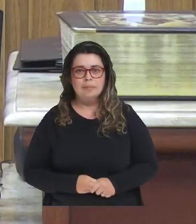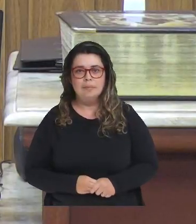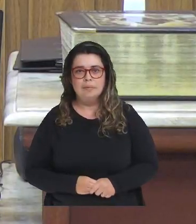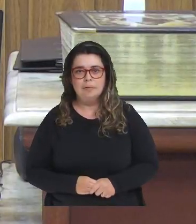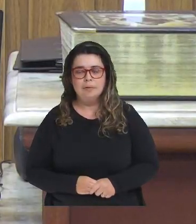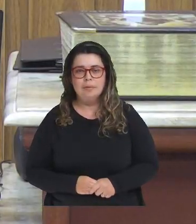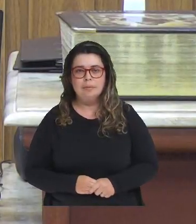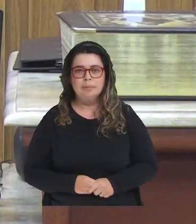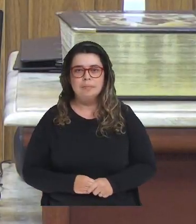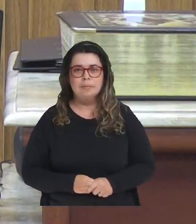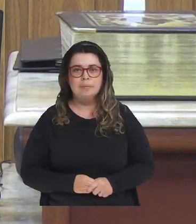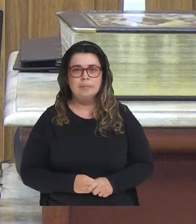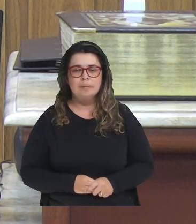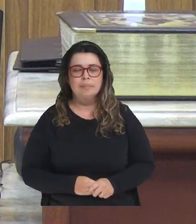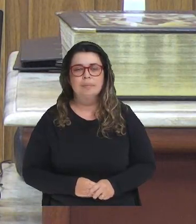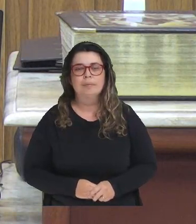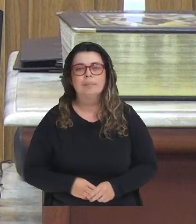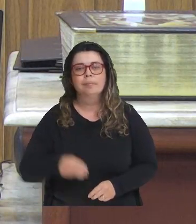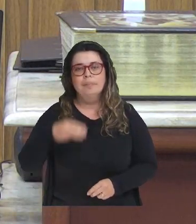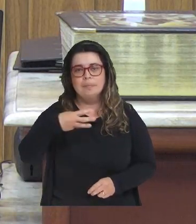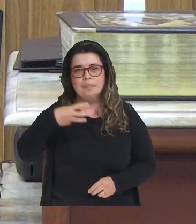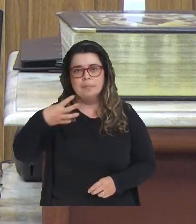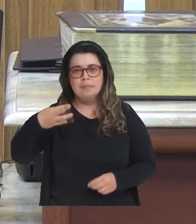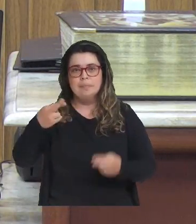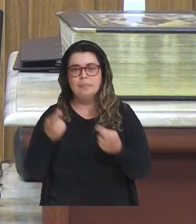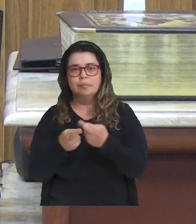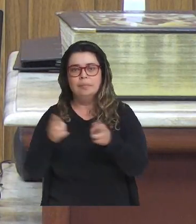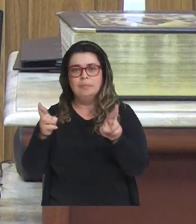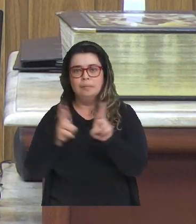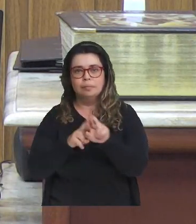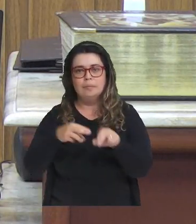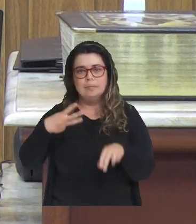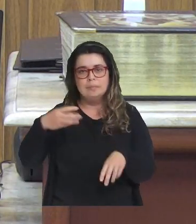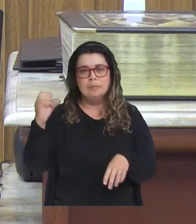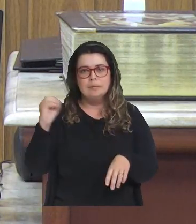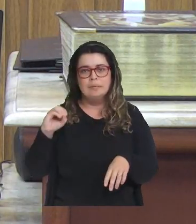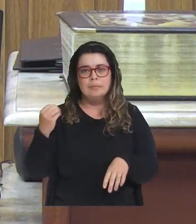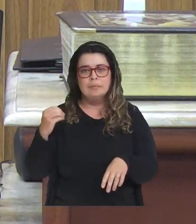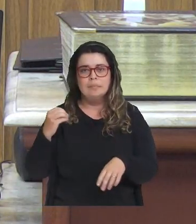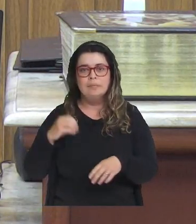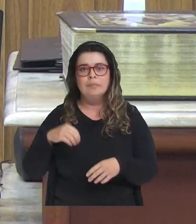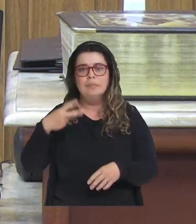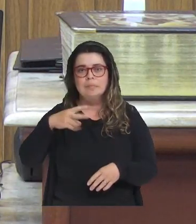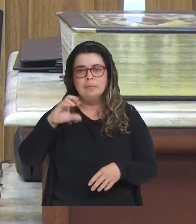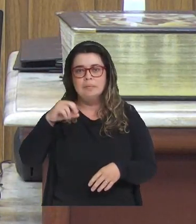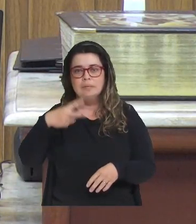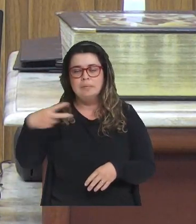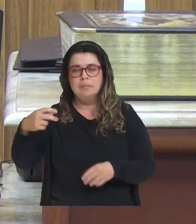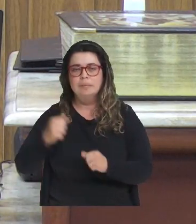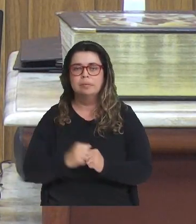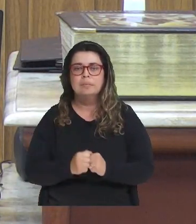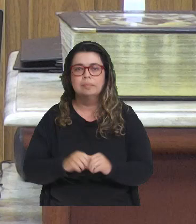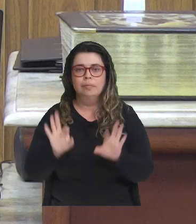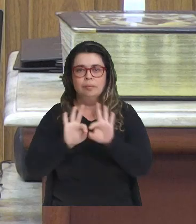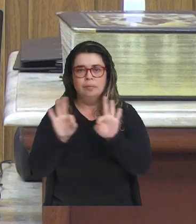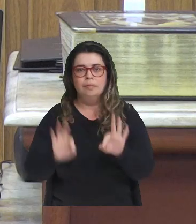Pauta da ordem do dia da 34ª sessão ordinária em 3 de outubro de 2022. Projeto de lei número